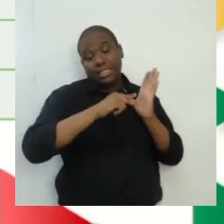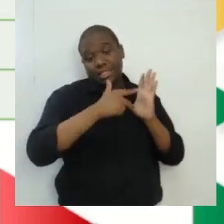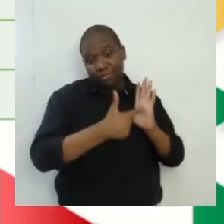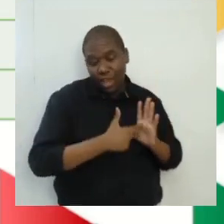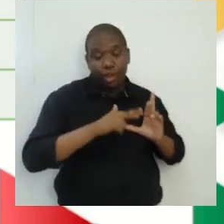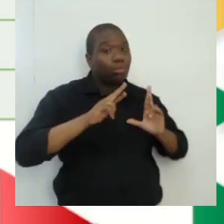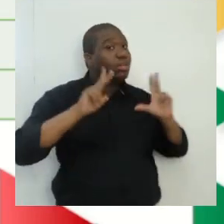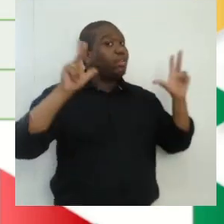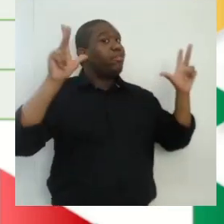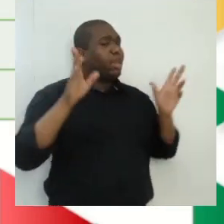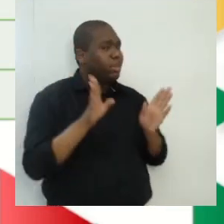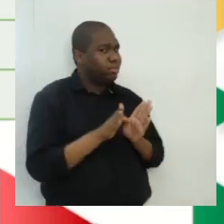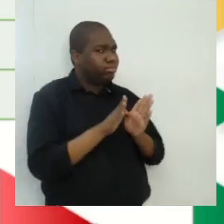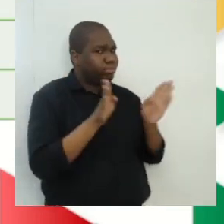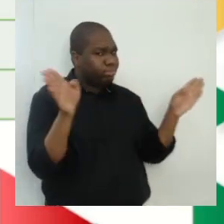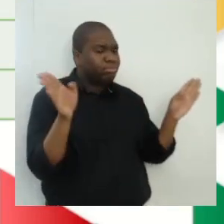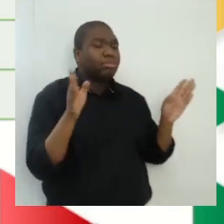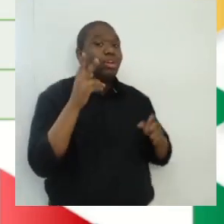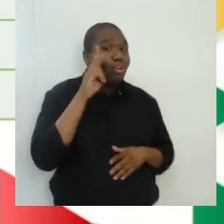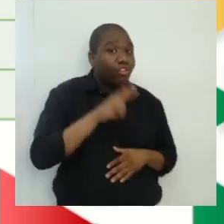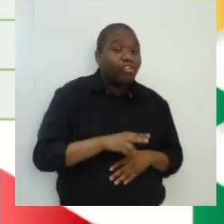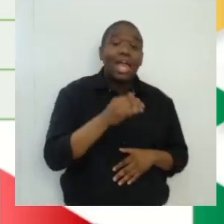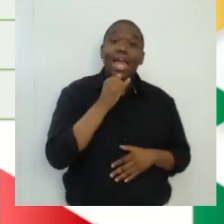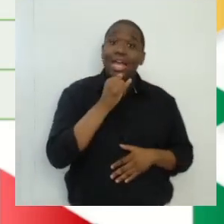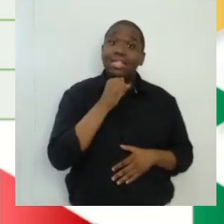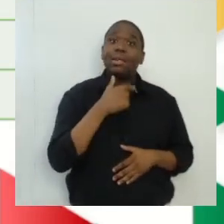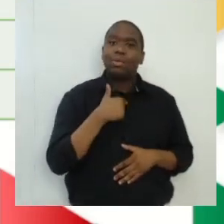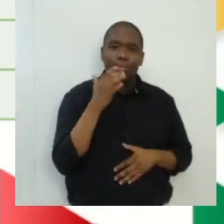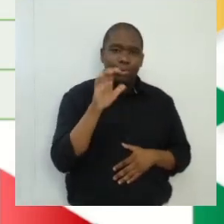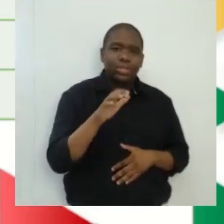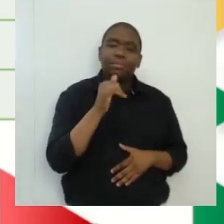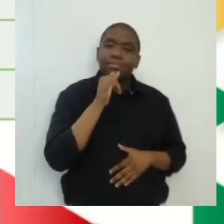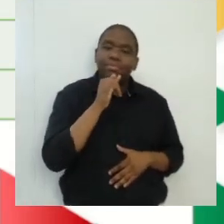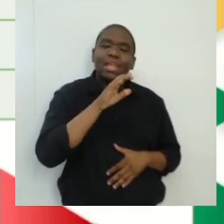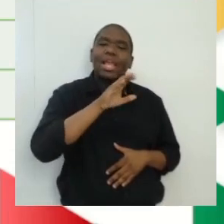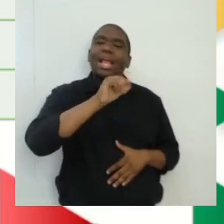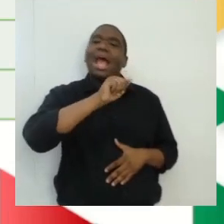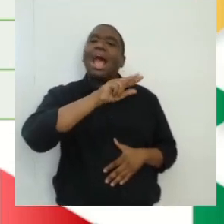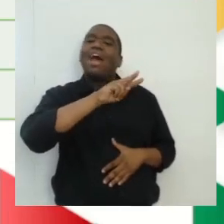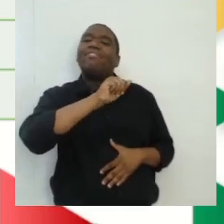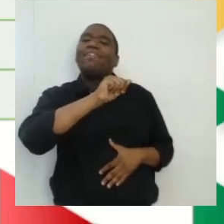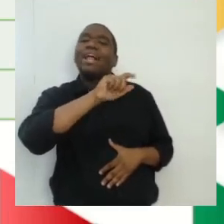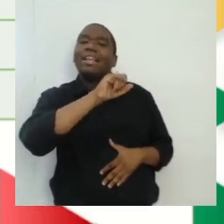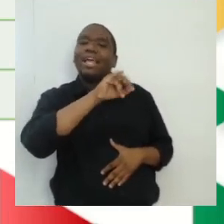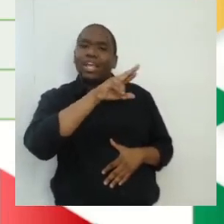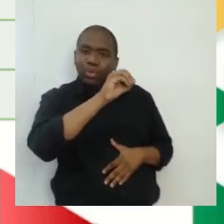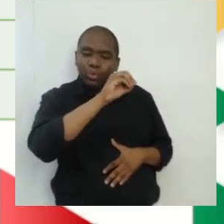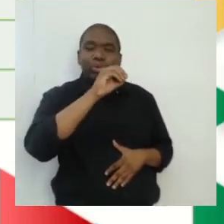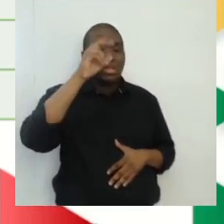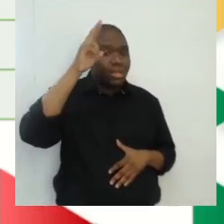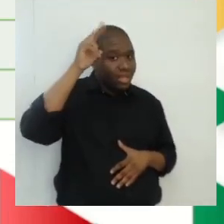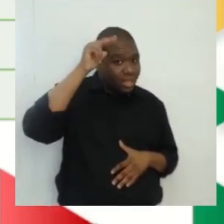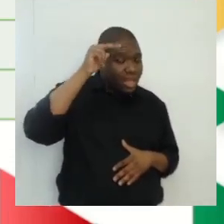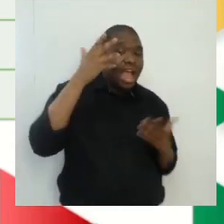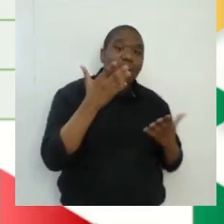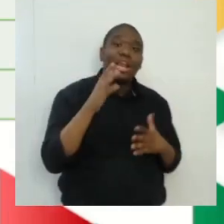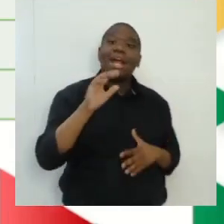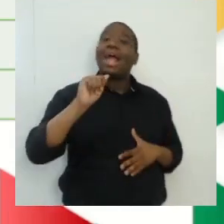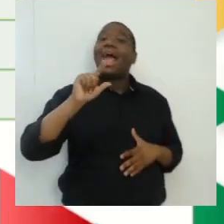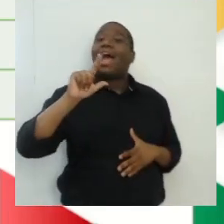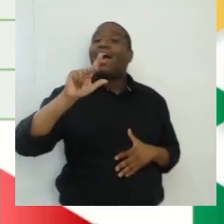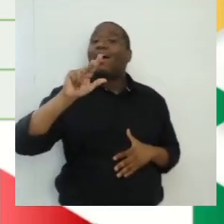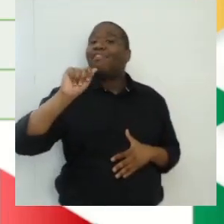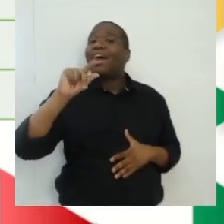bem diferente. Olha os exemplos que eu coloquei. Cavaleiro vem de cavalos, já cavalheiro vem de uma